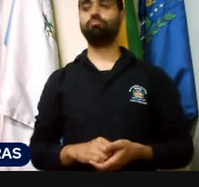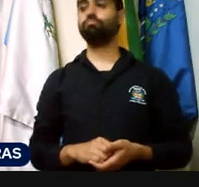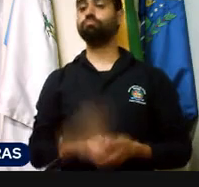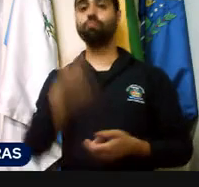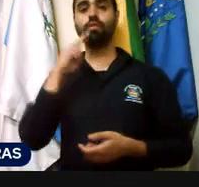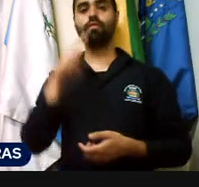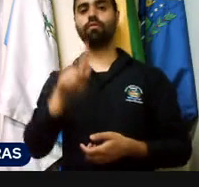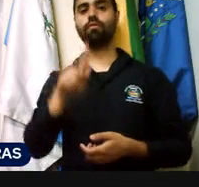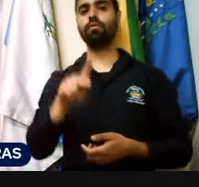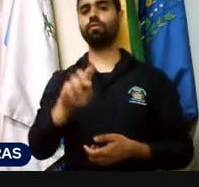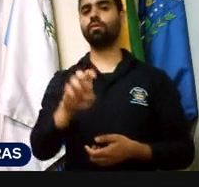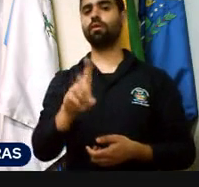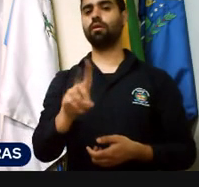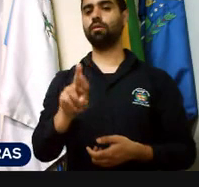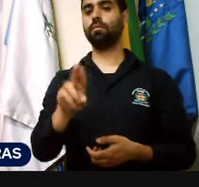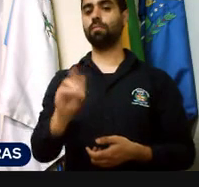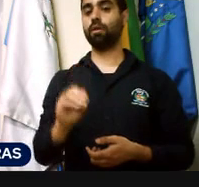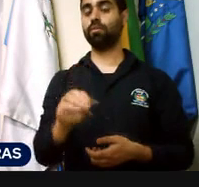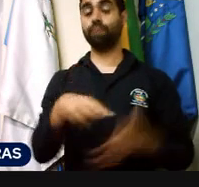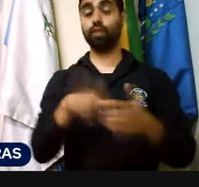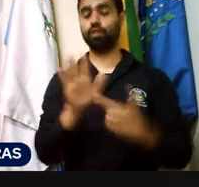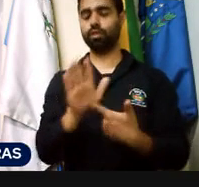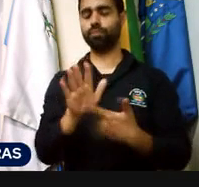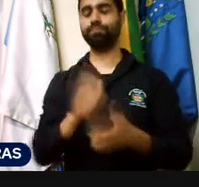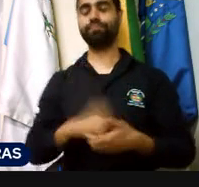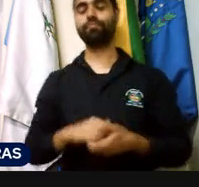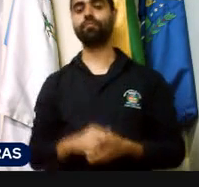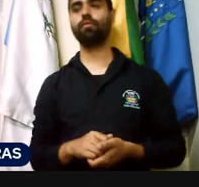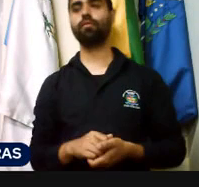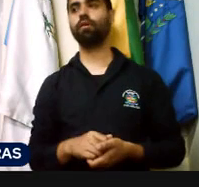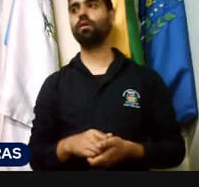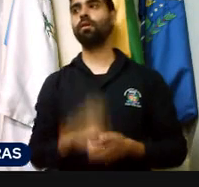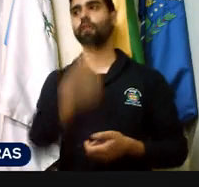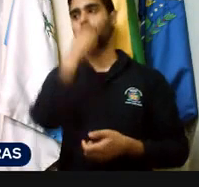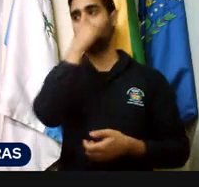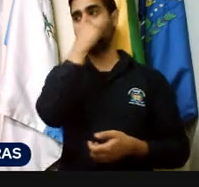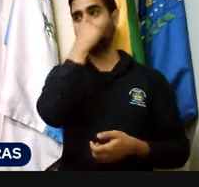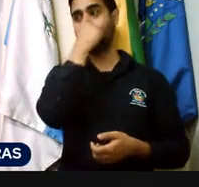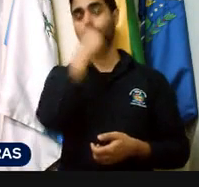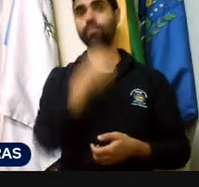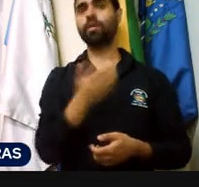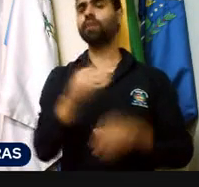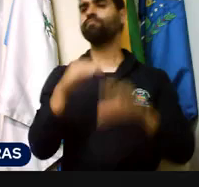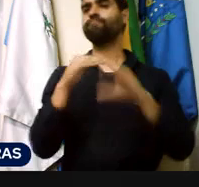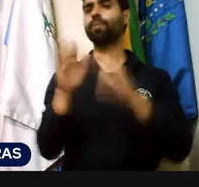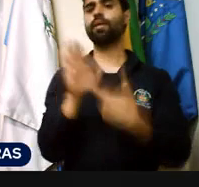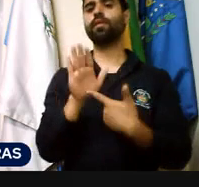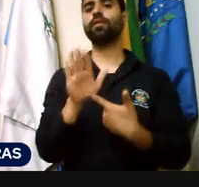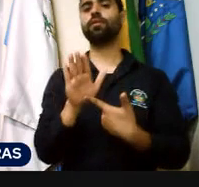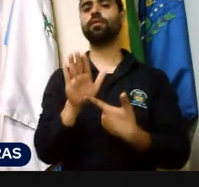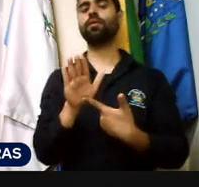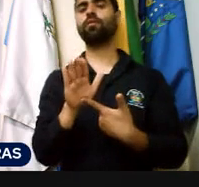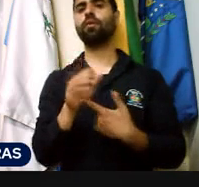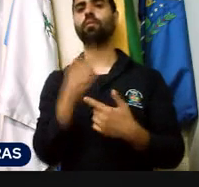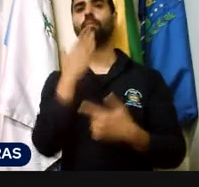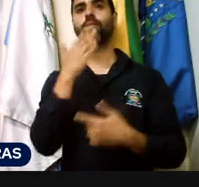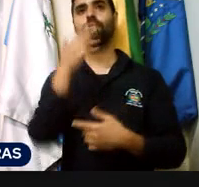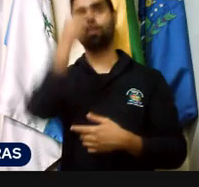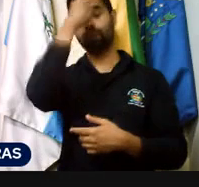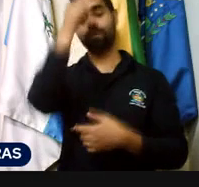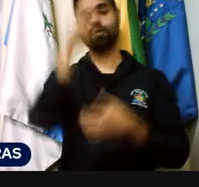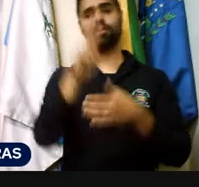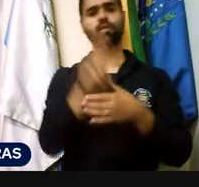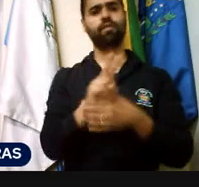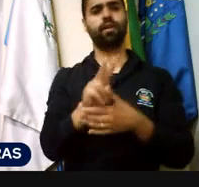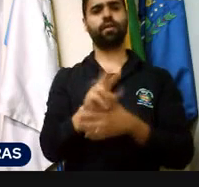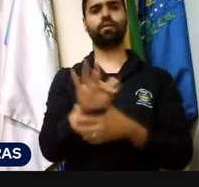atribuições legais da forma regimental, requer a vossa excelência o encaminhamento da presente indicação, solicitando ao excelentíssimo senhor prefeito